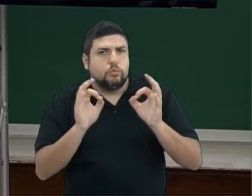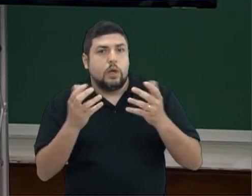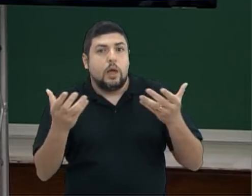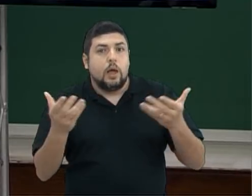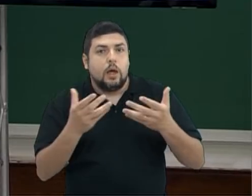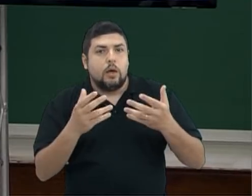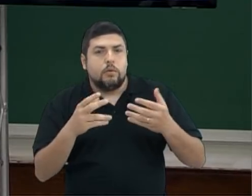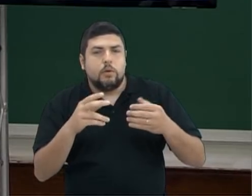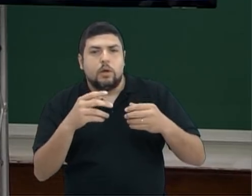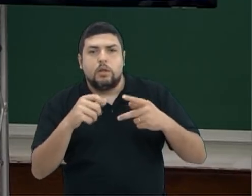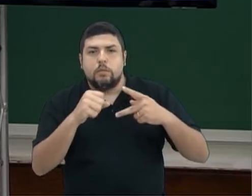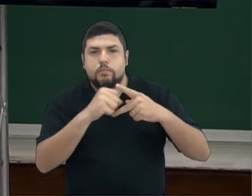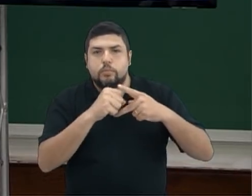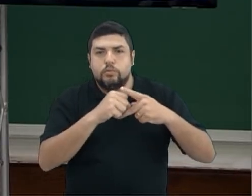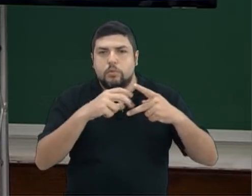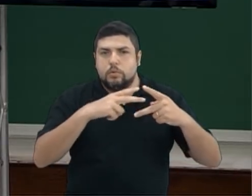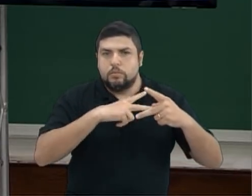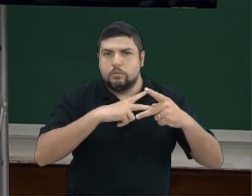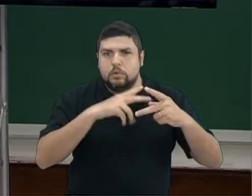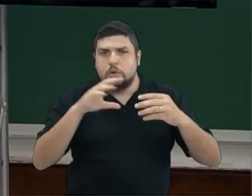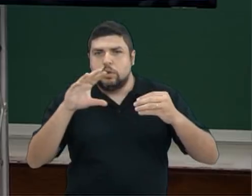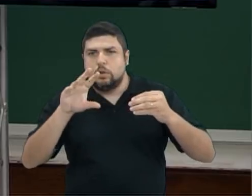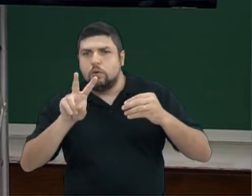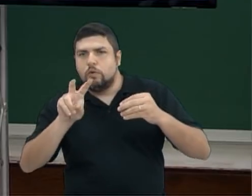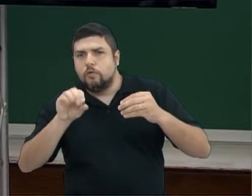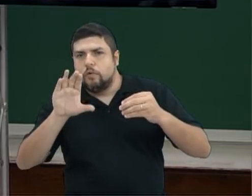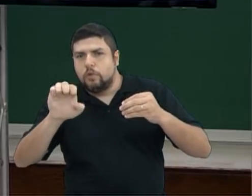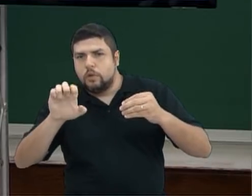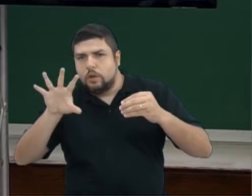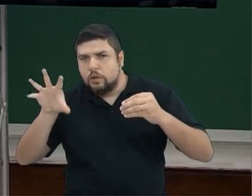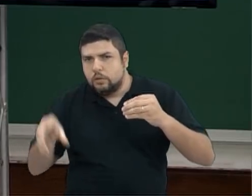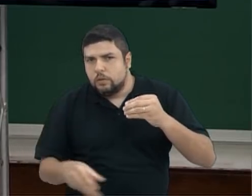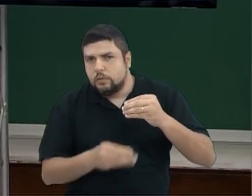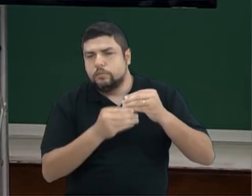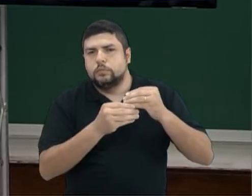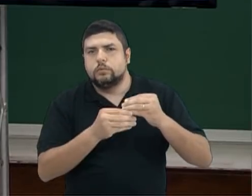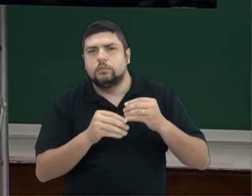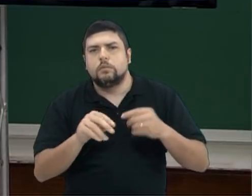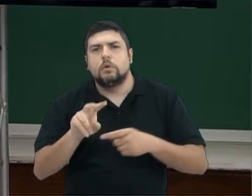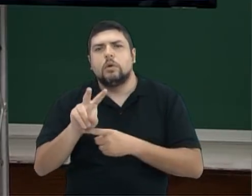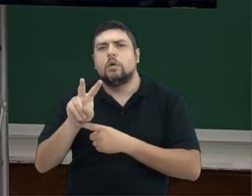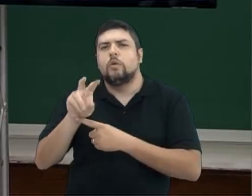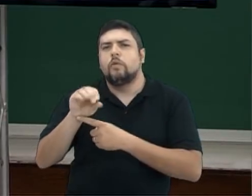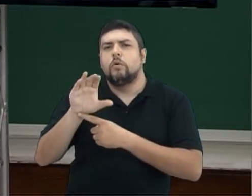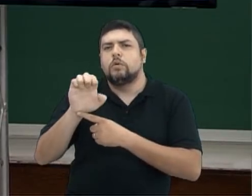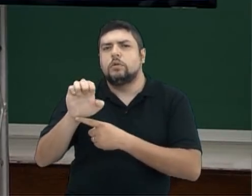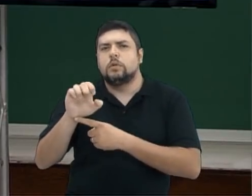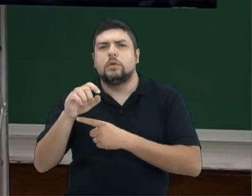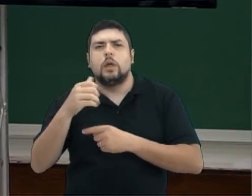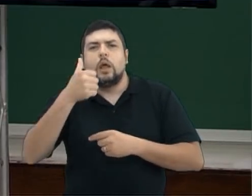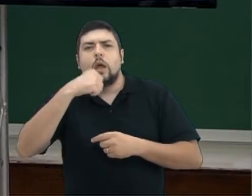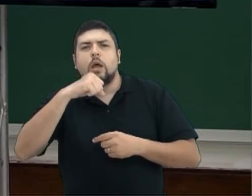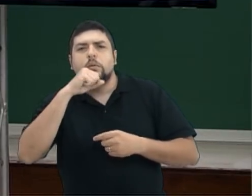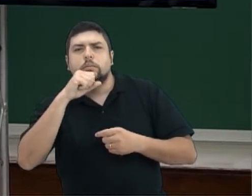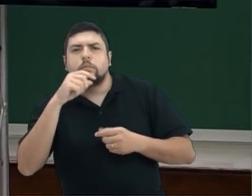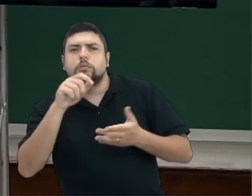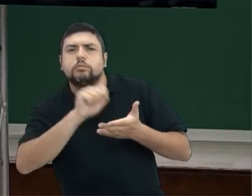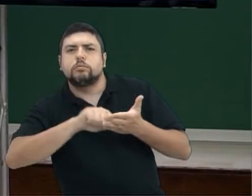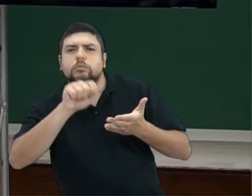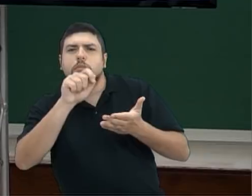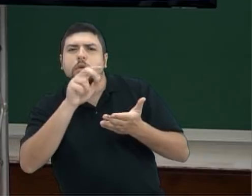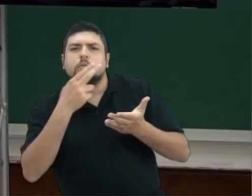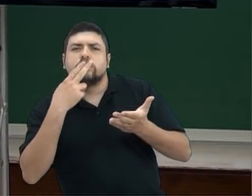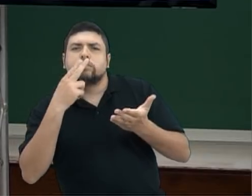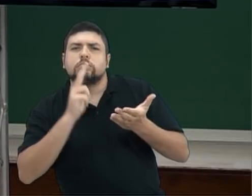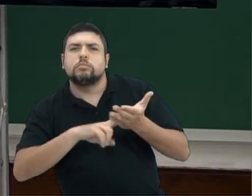aos pronomes pessoais. E o você se refere a quem? Quem é o você? Com quem a mãe está falando? Para quem é